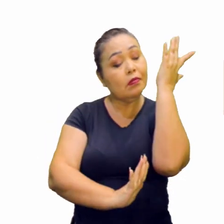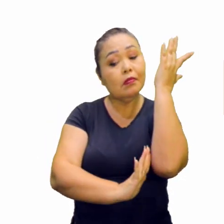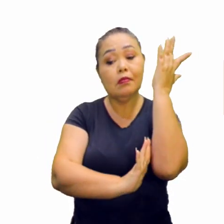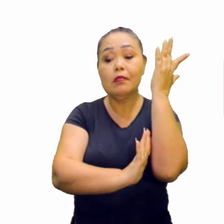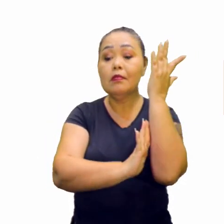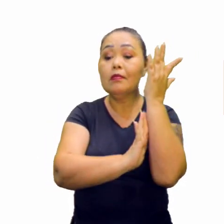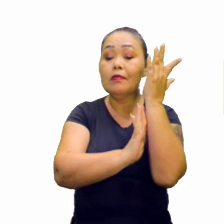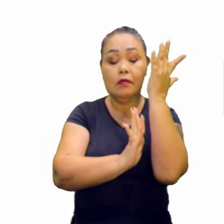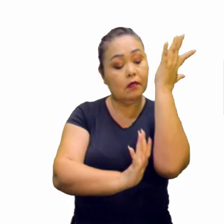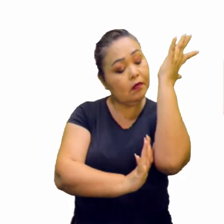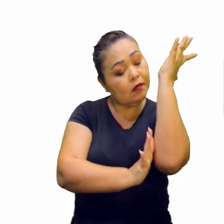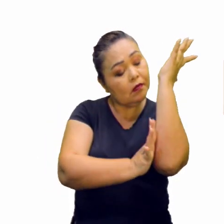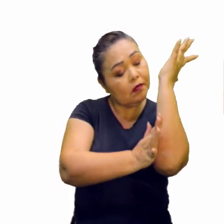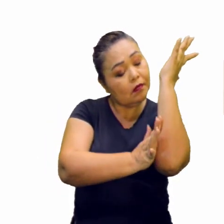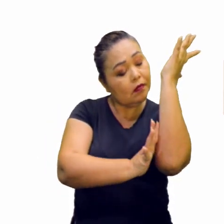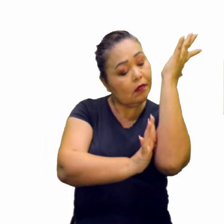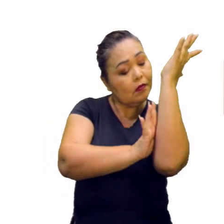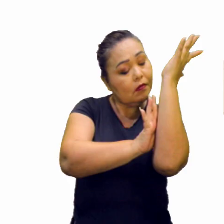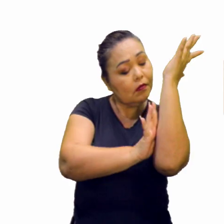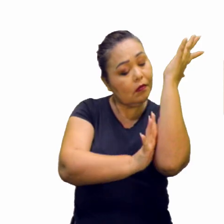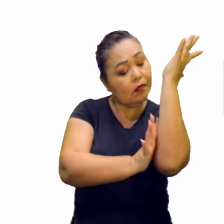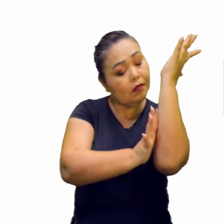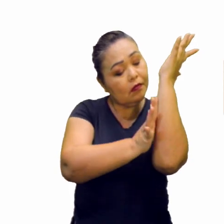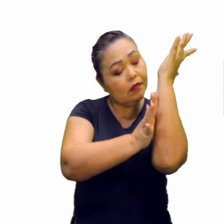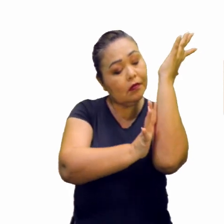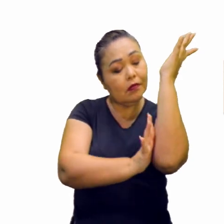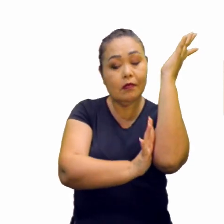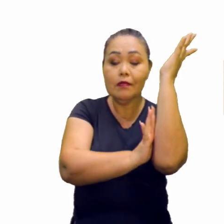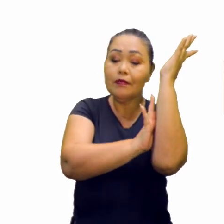fisiológico, quer dizer, desenvolvimento do vegetal.